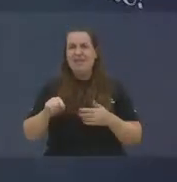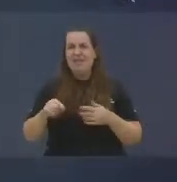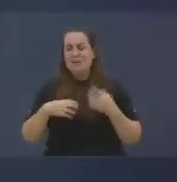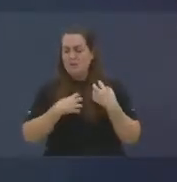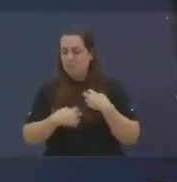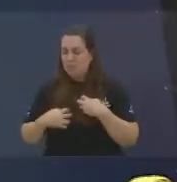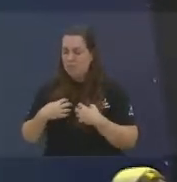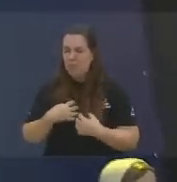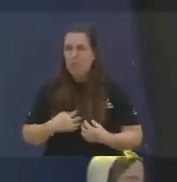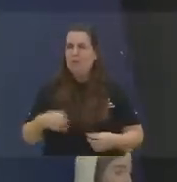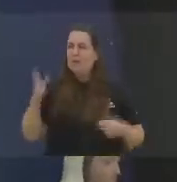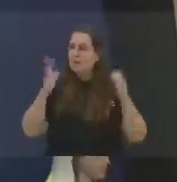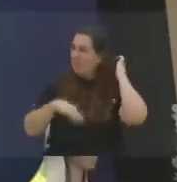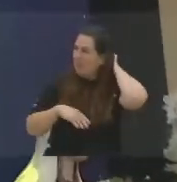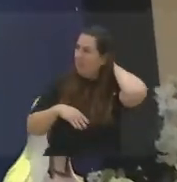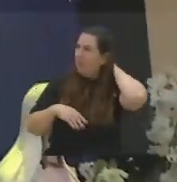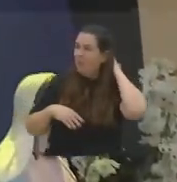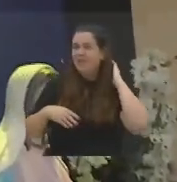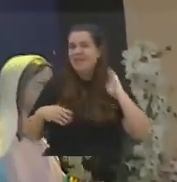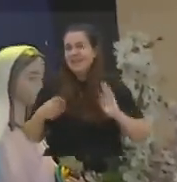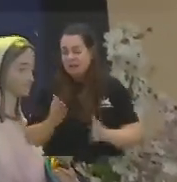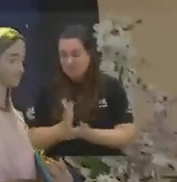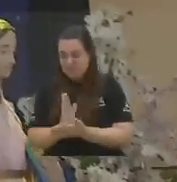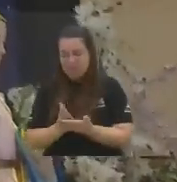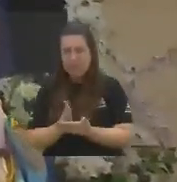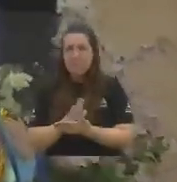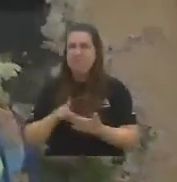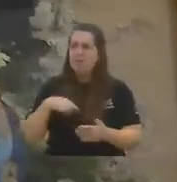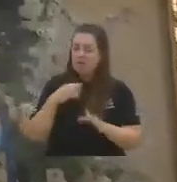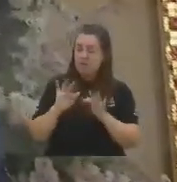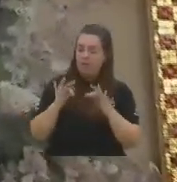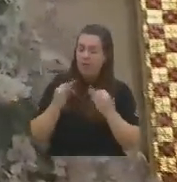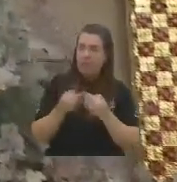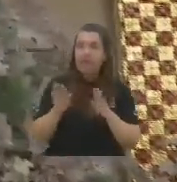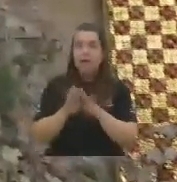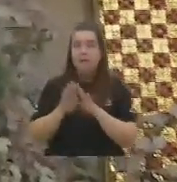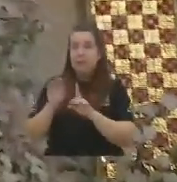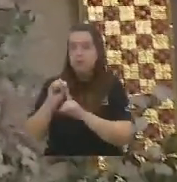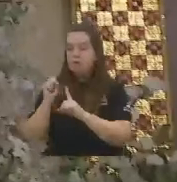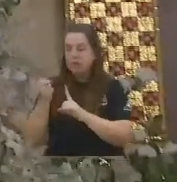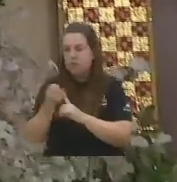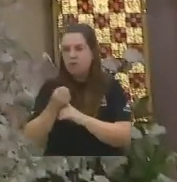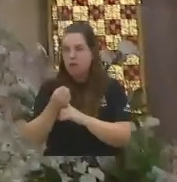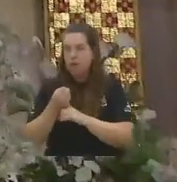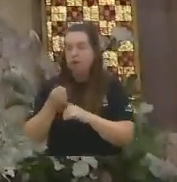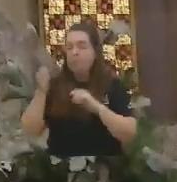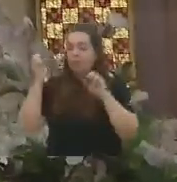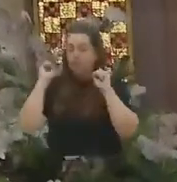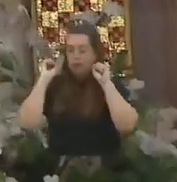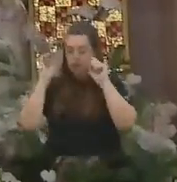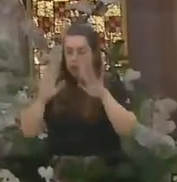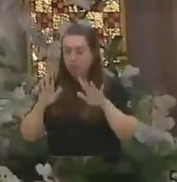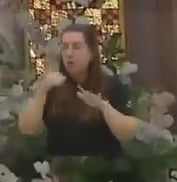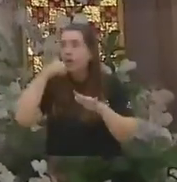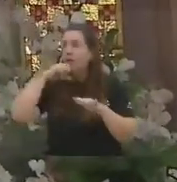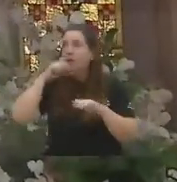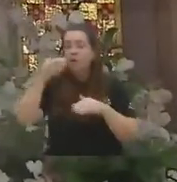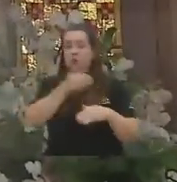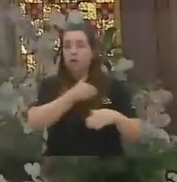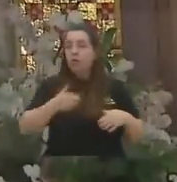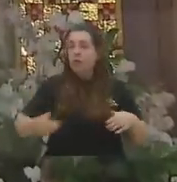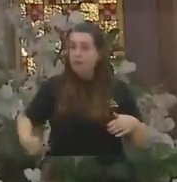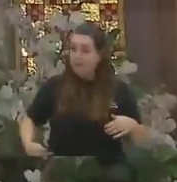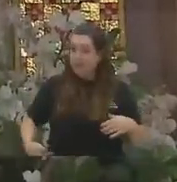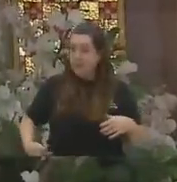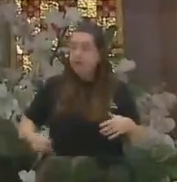que afligem nossas famílias e nossa sociedade. Ilumina, Mãe, nossos